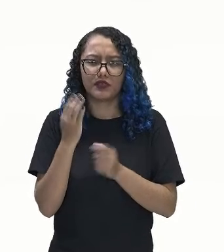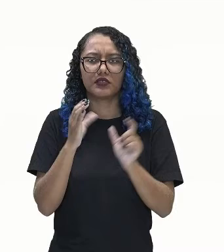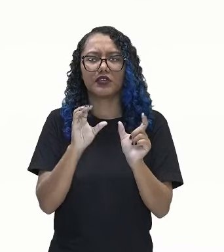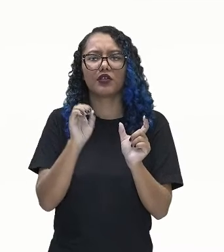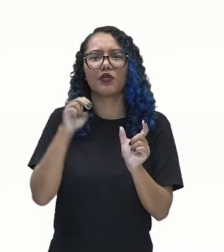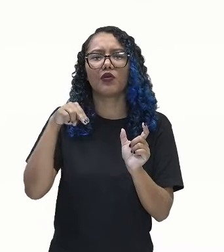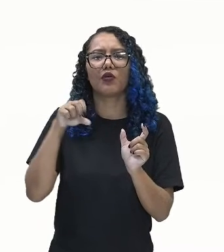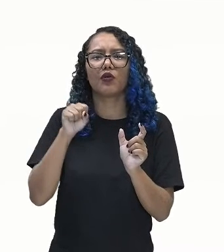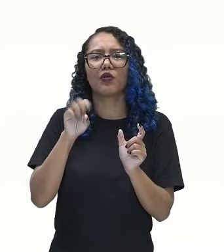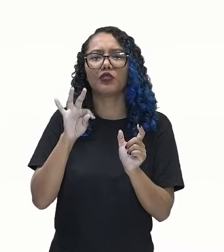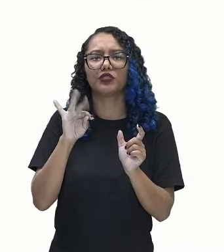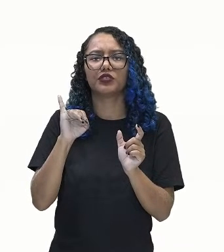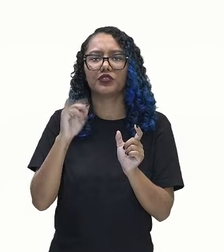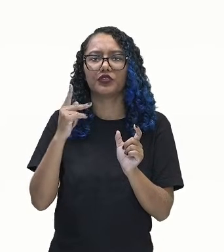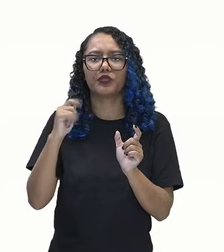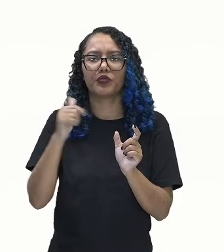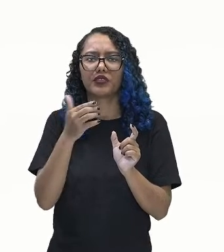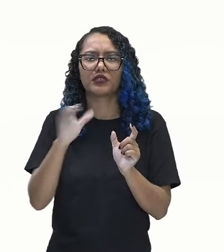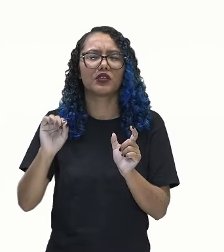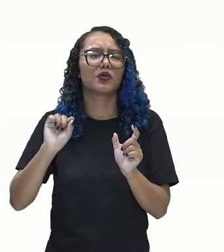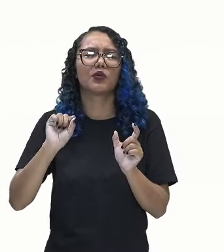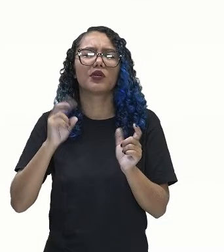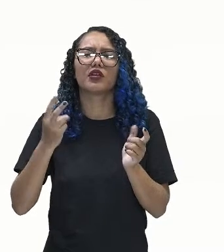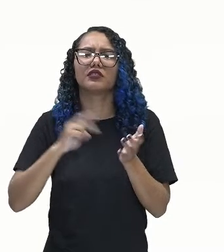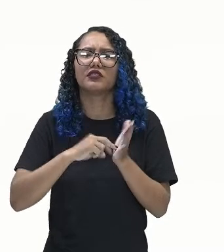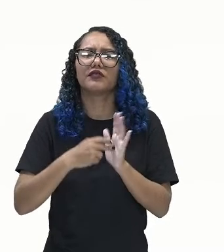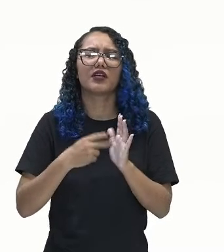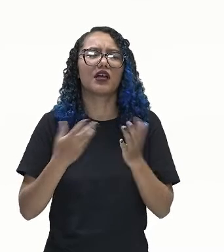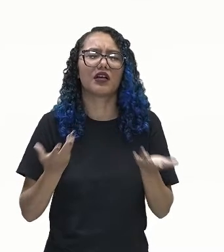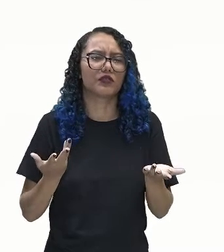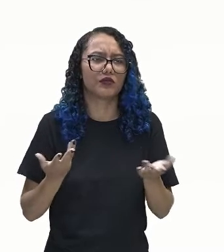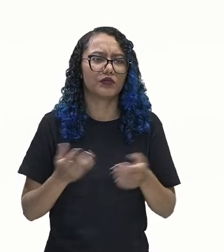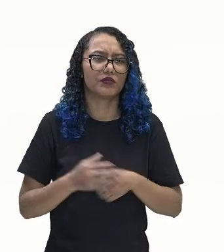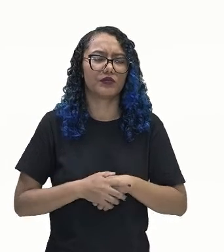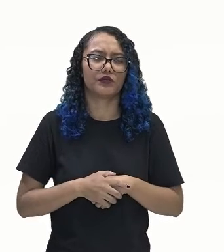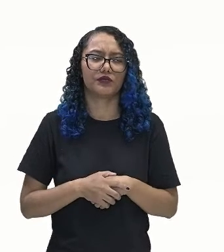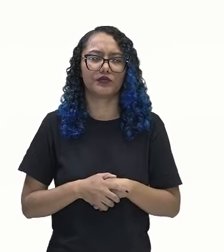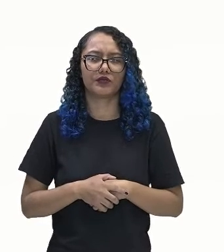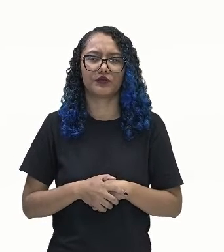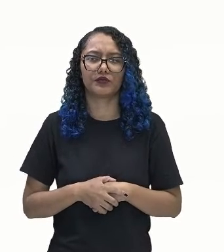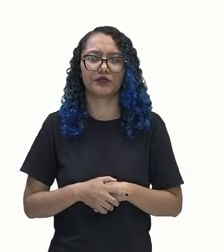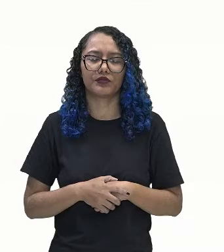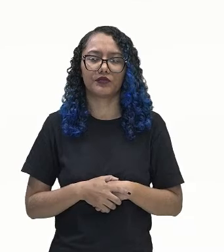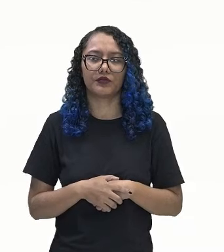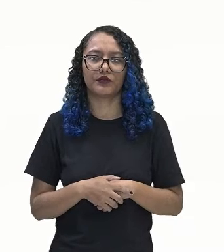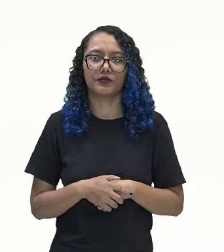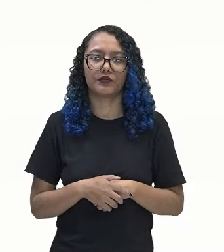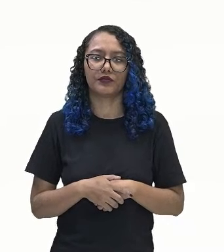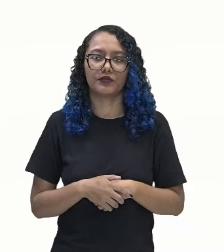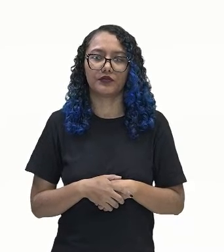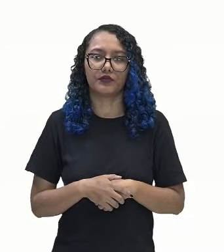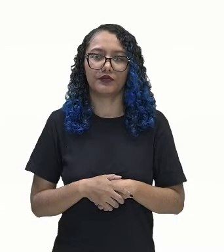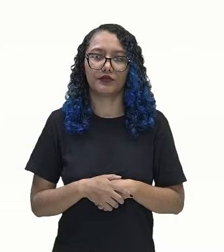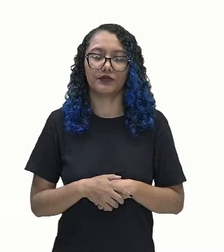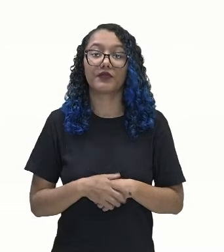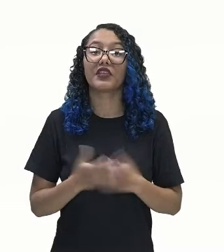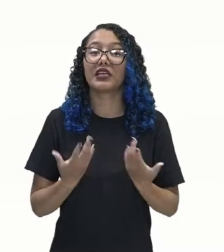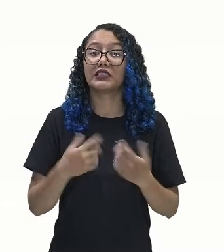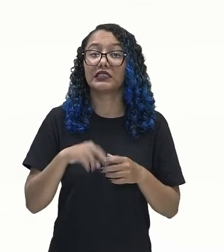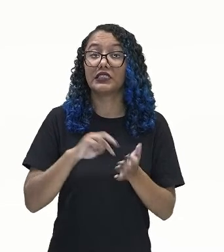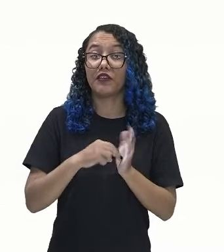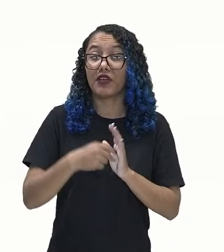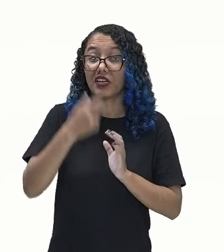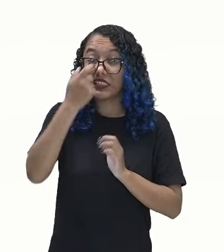constipação, certo? O que é constipação? Apanhar constipação, né? É pegar o quê? Resfriado,